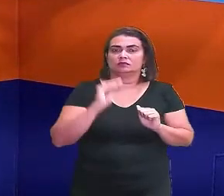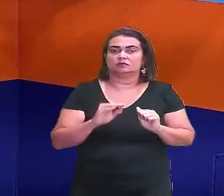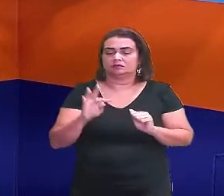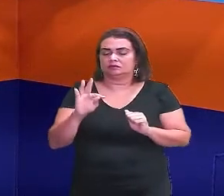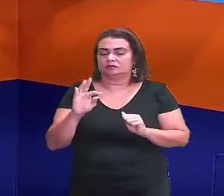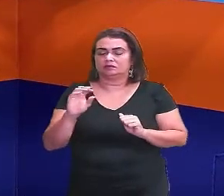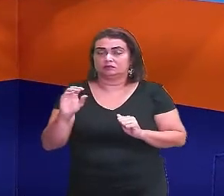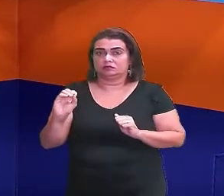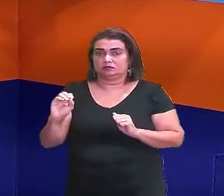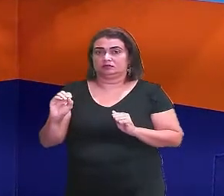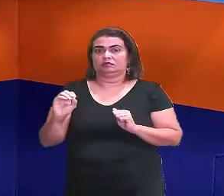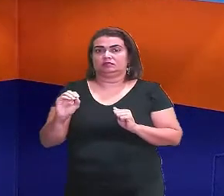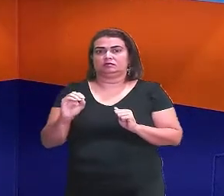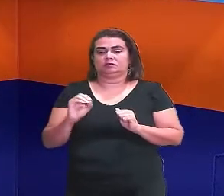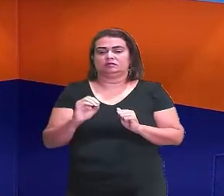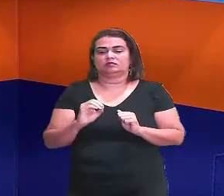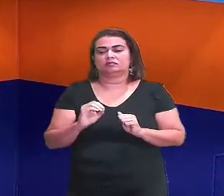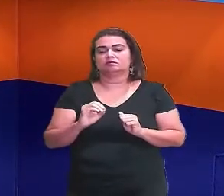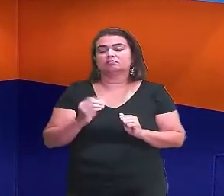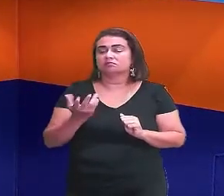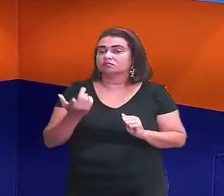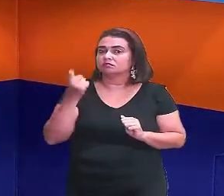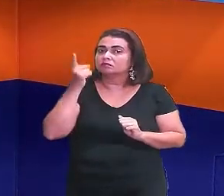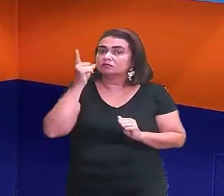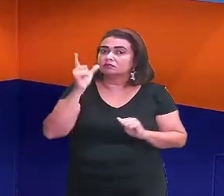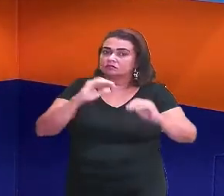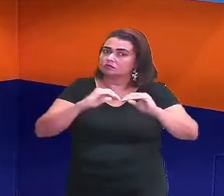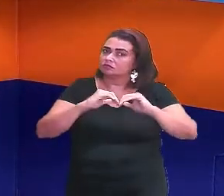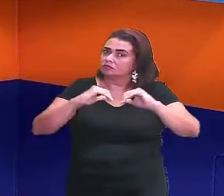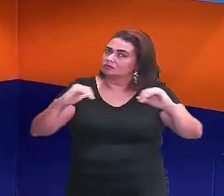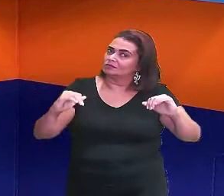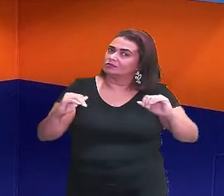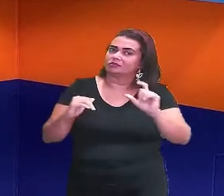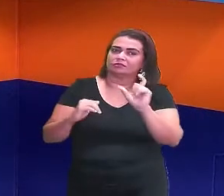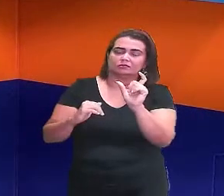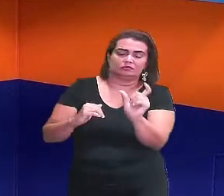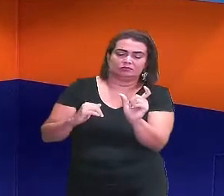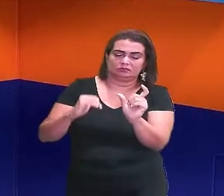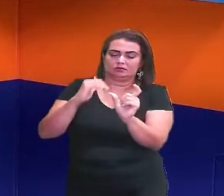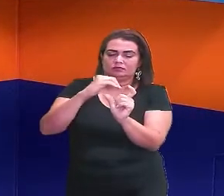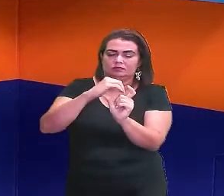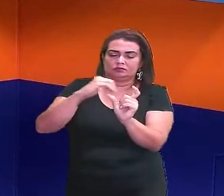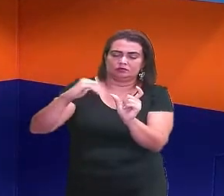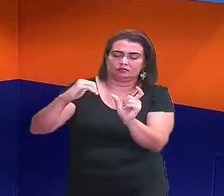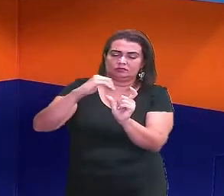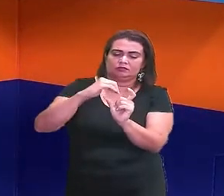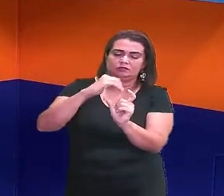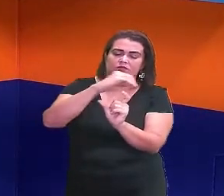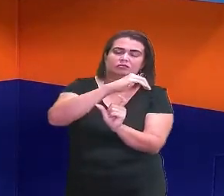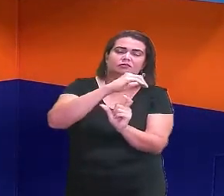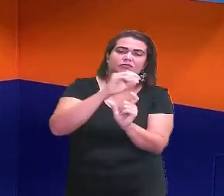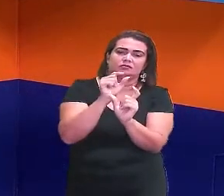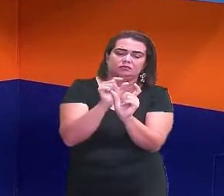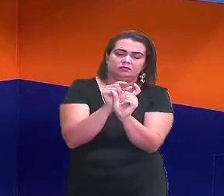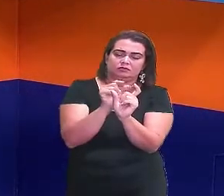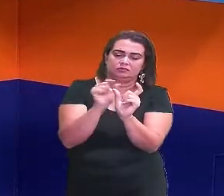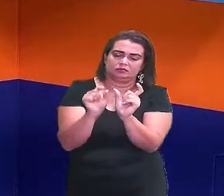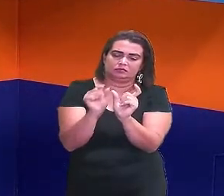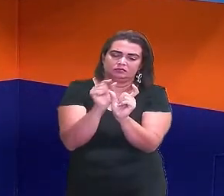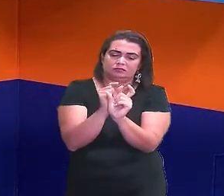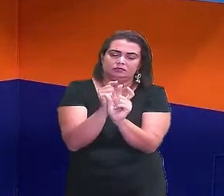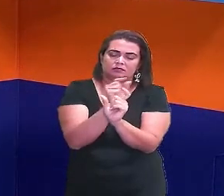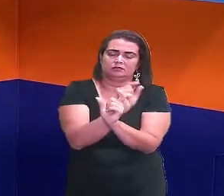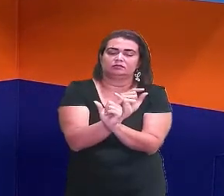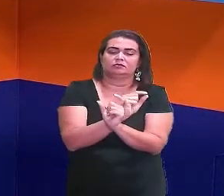Gato. E assim a gente conseguiu separar essas palavrinhas. E elas percebam que a gente